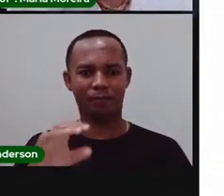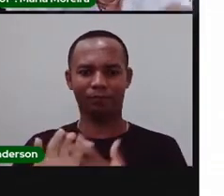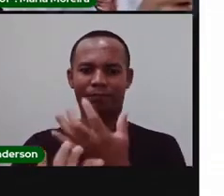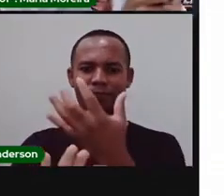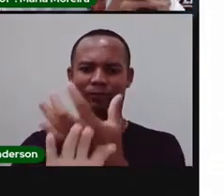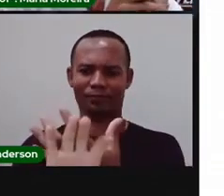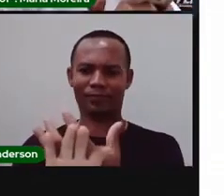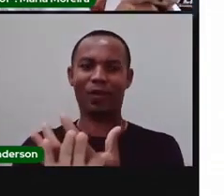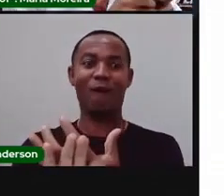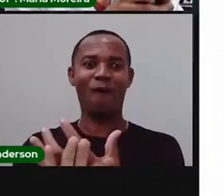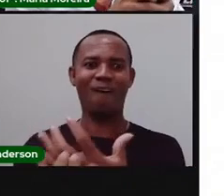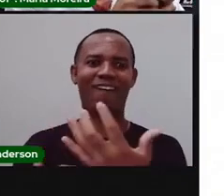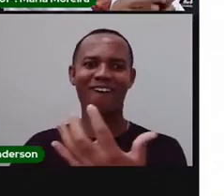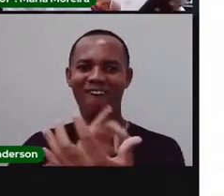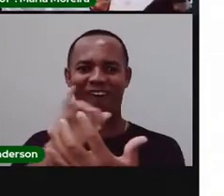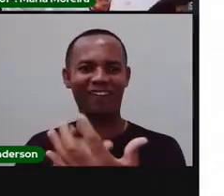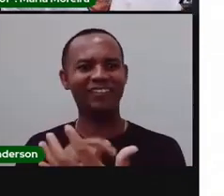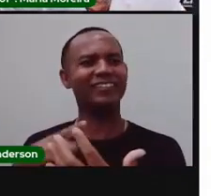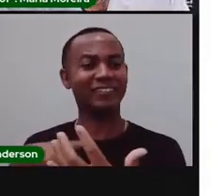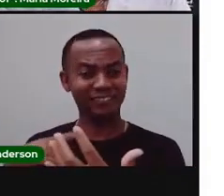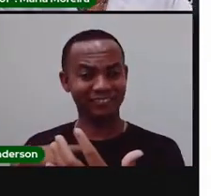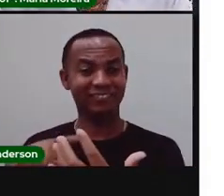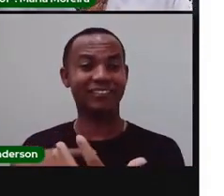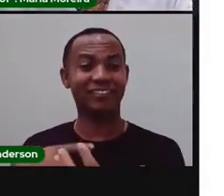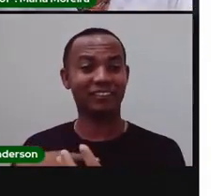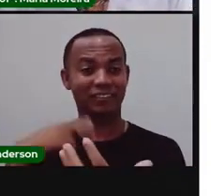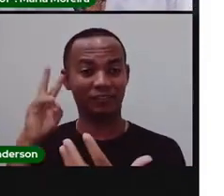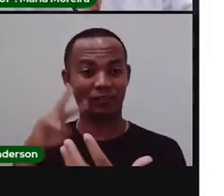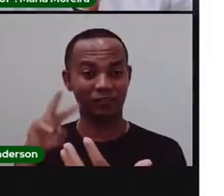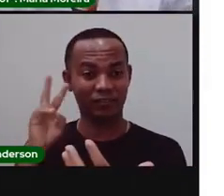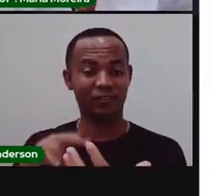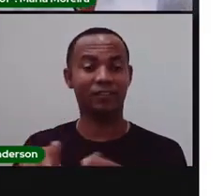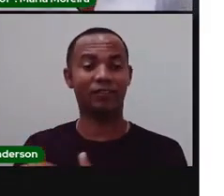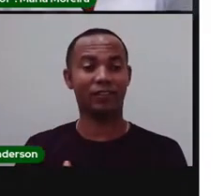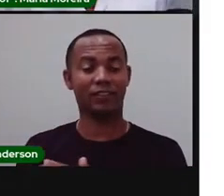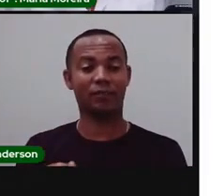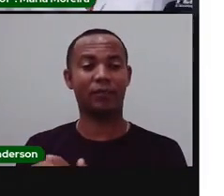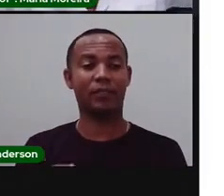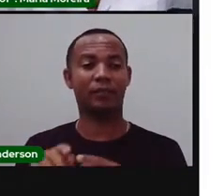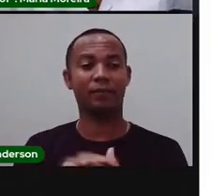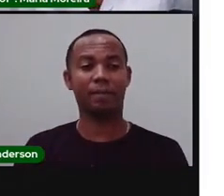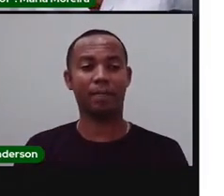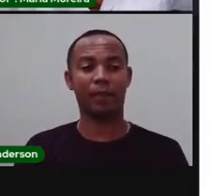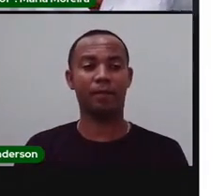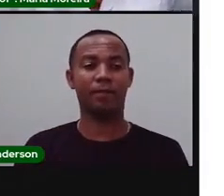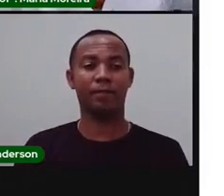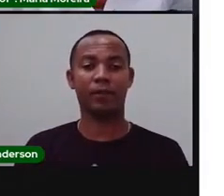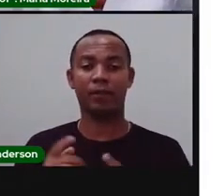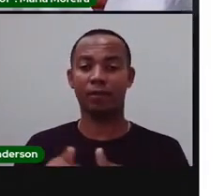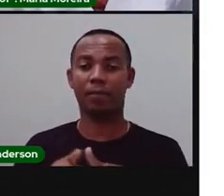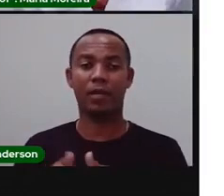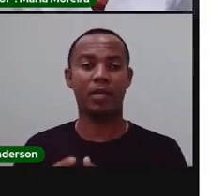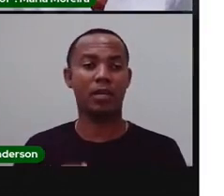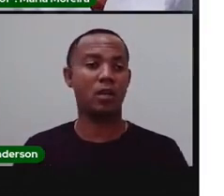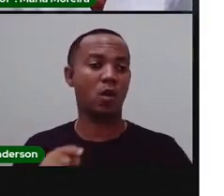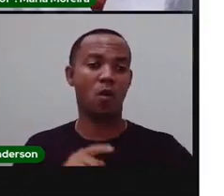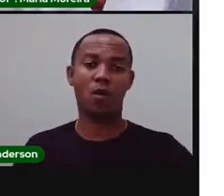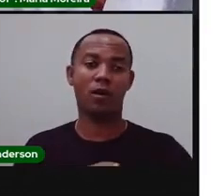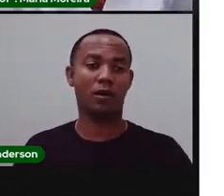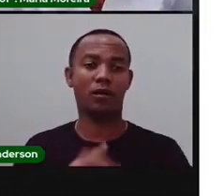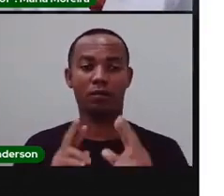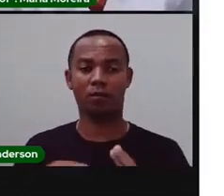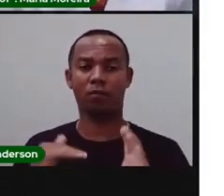ela escreva aqui, ó, ela sente e escreva uma mensagem no celular e que essa pessoa receba no mesmo momento em um outro